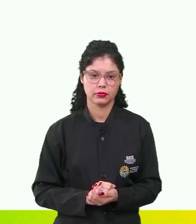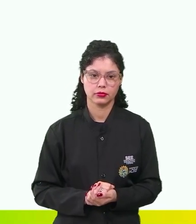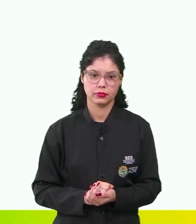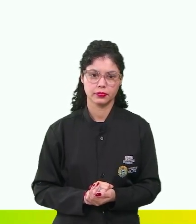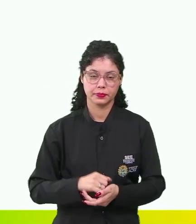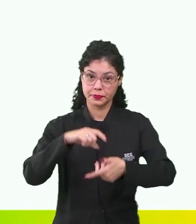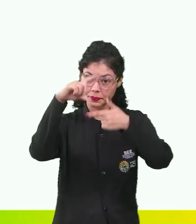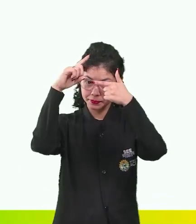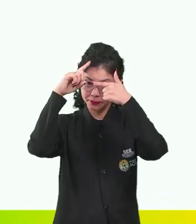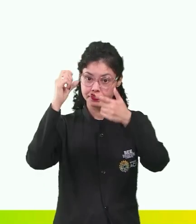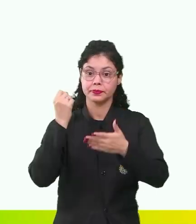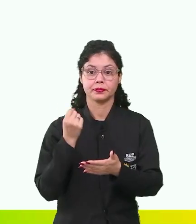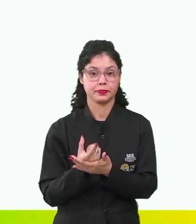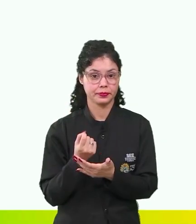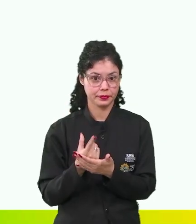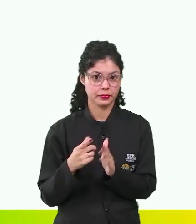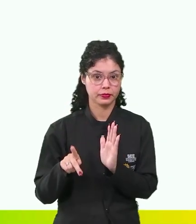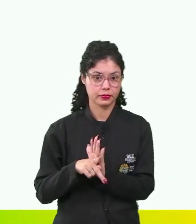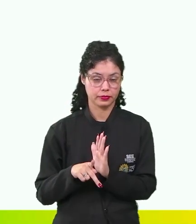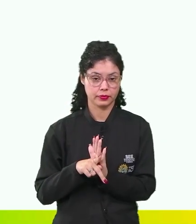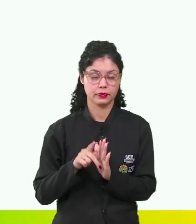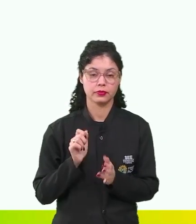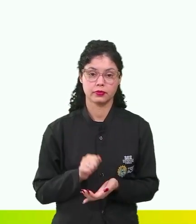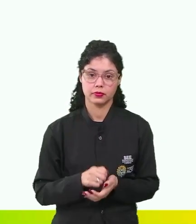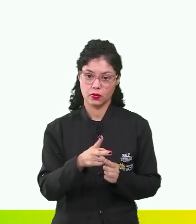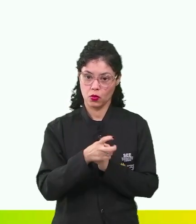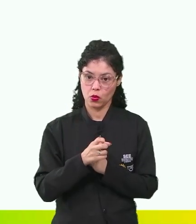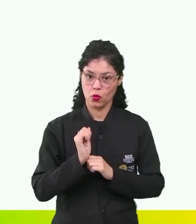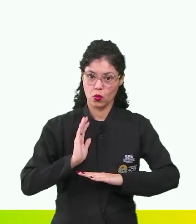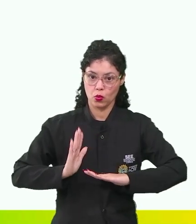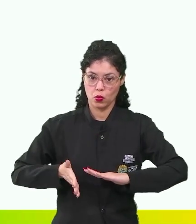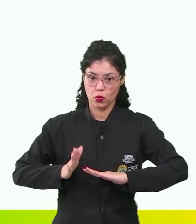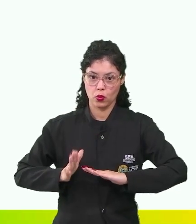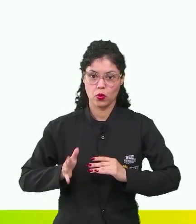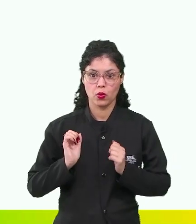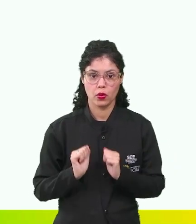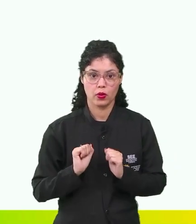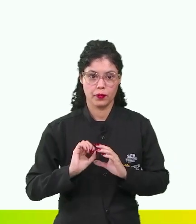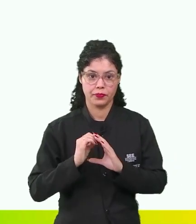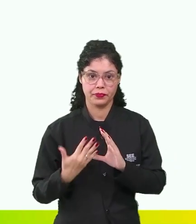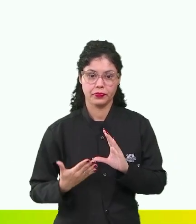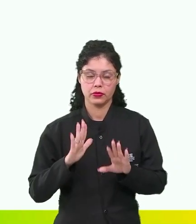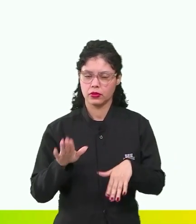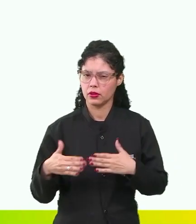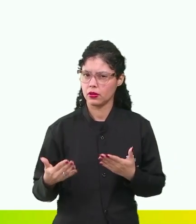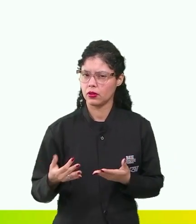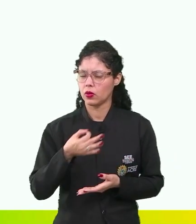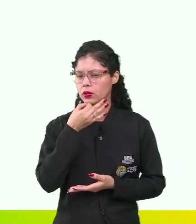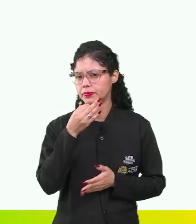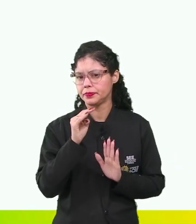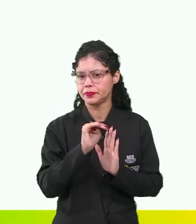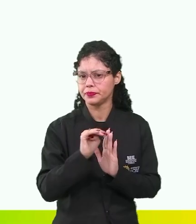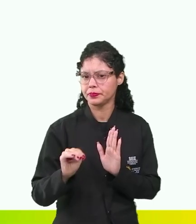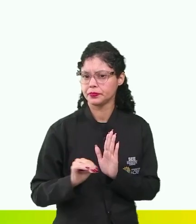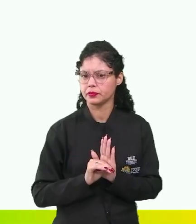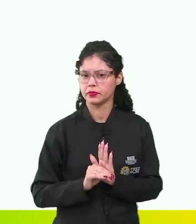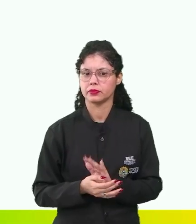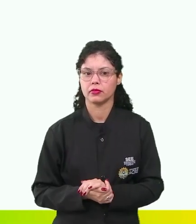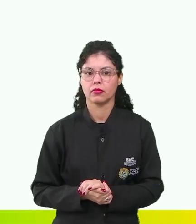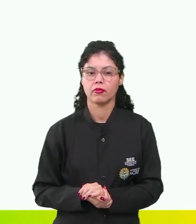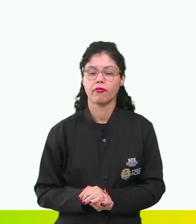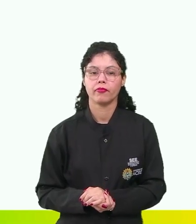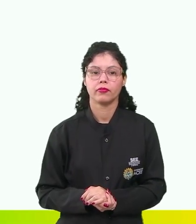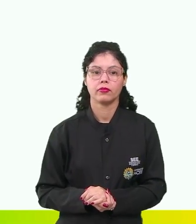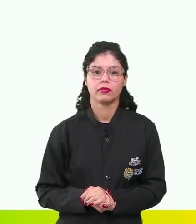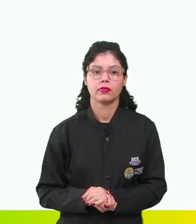A alienação no consumo na sociedade contemporânea pode ser caracterizada por qual das opções